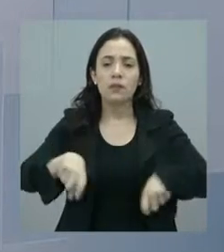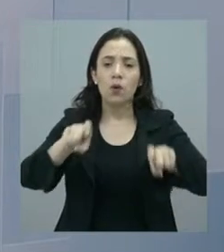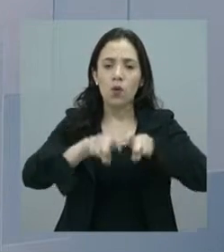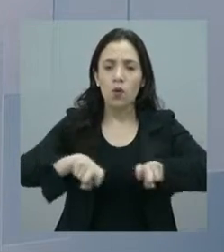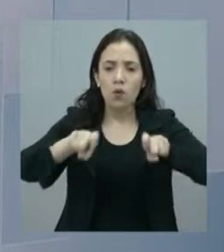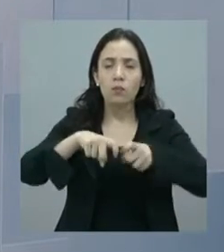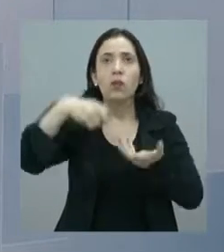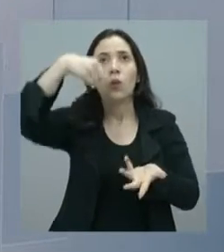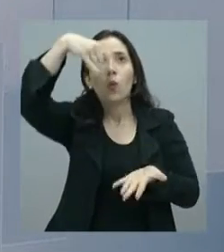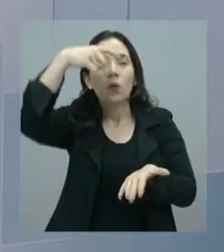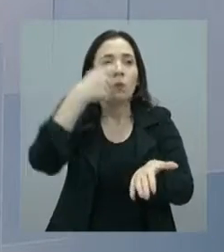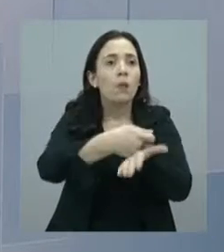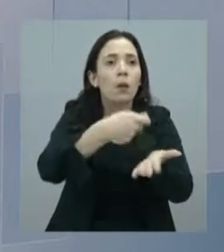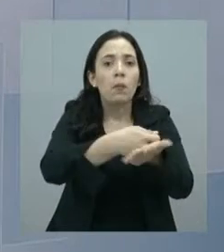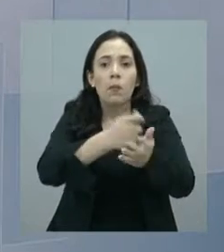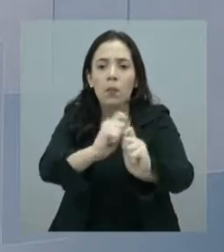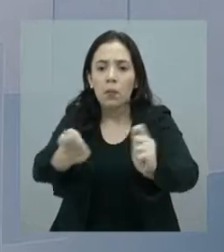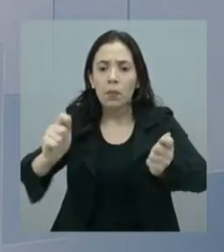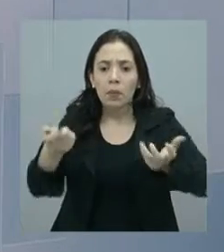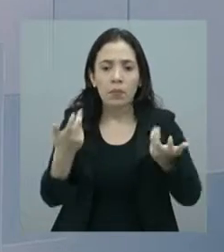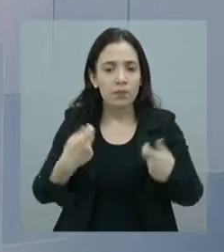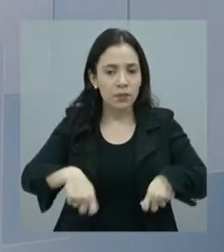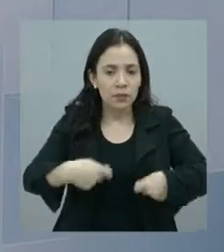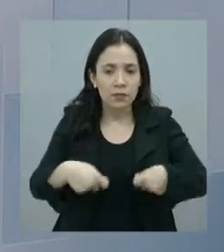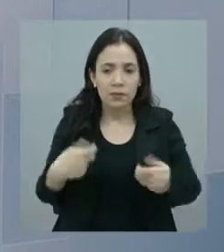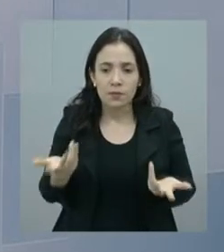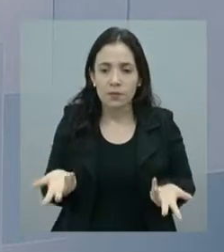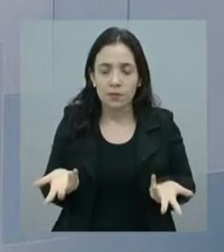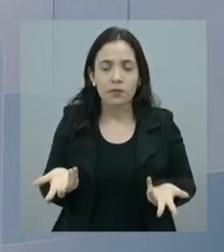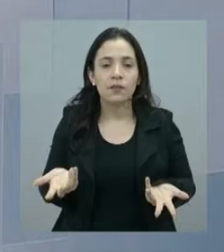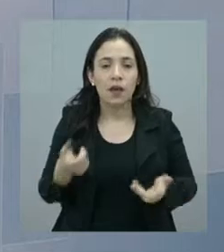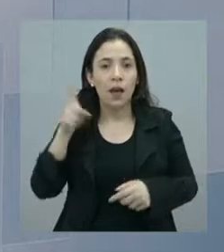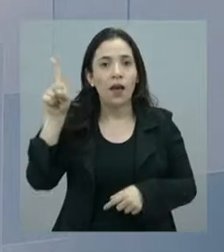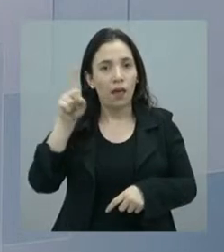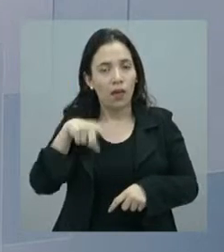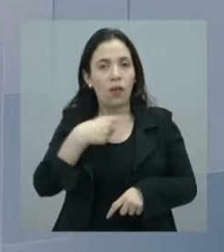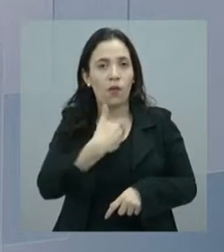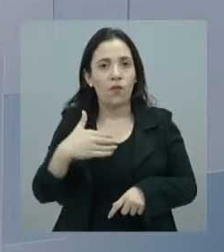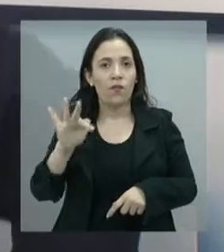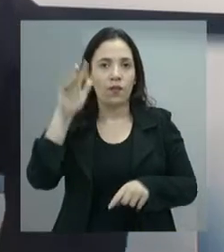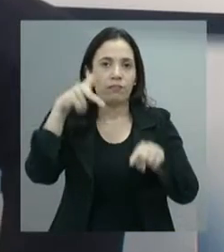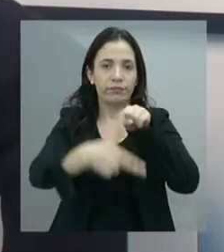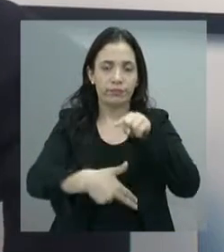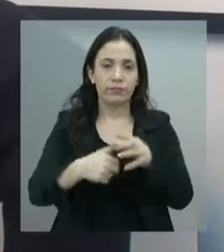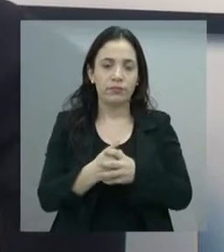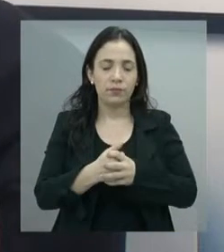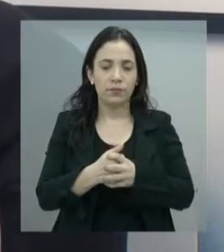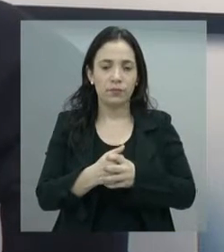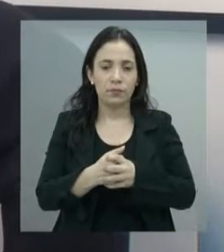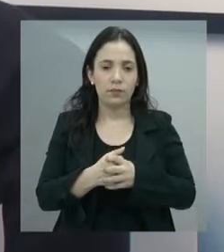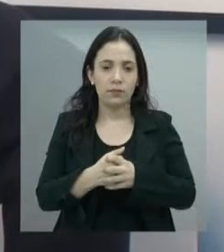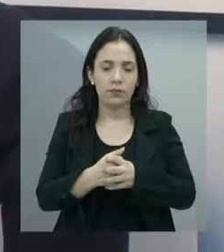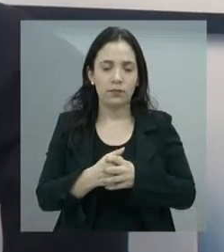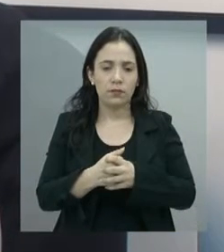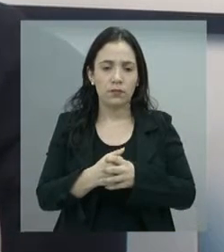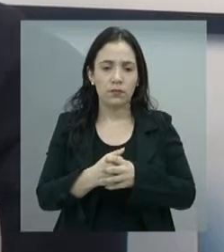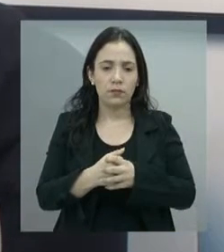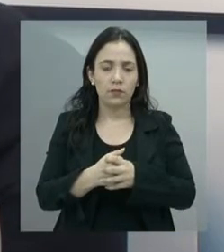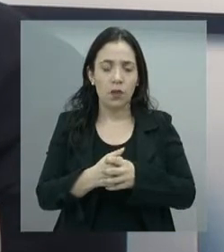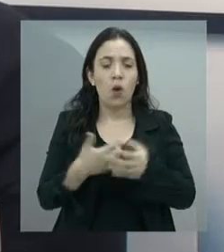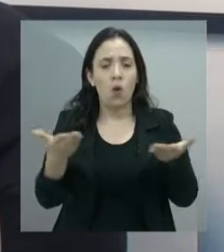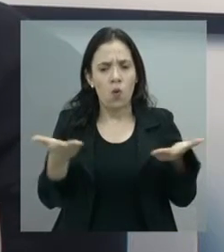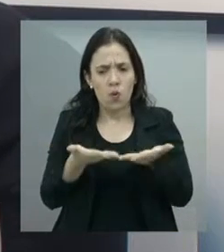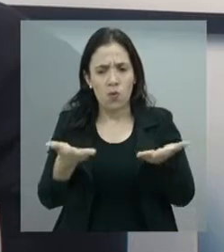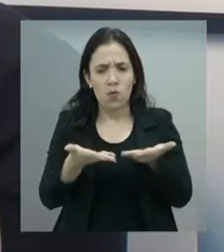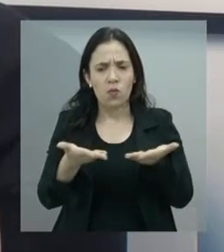ter energia. Essa estrutura, foi nessa estrutura que o governo cortou. Deputado, e a gente está falando do sistema que